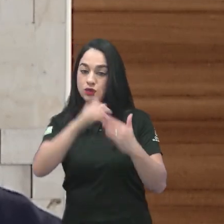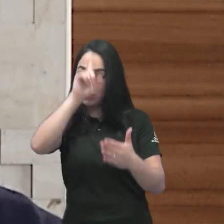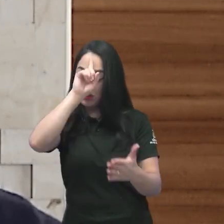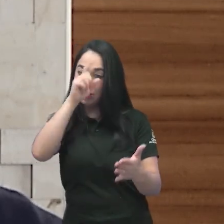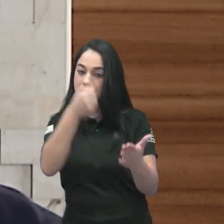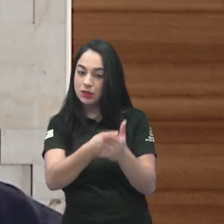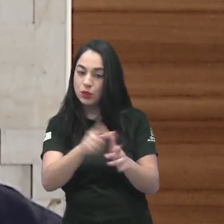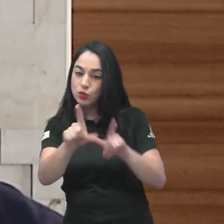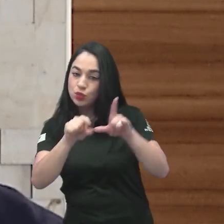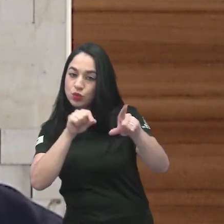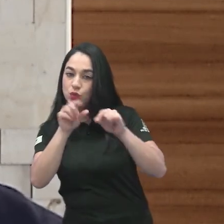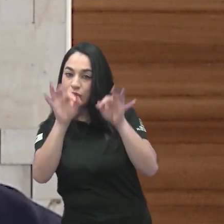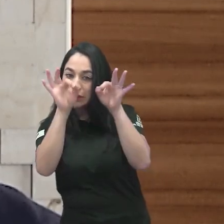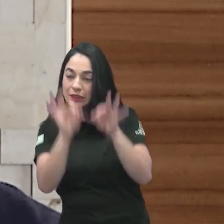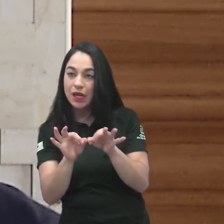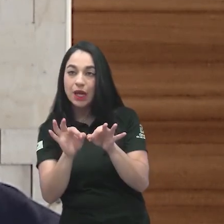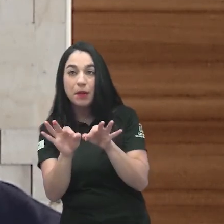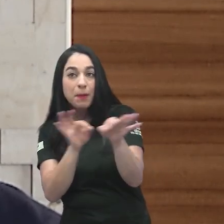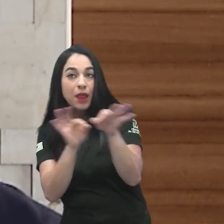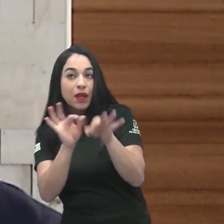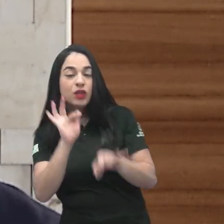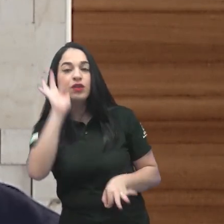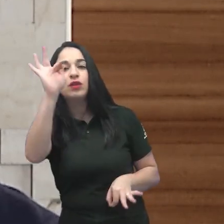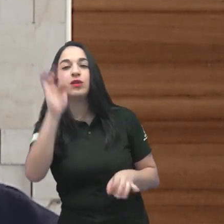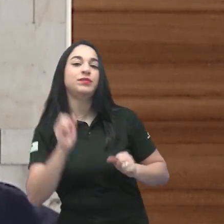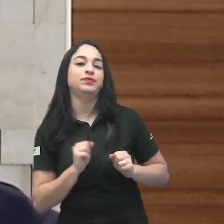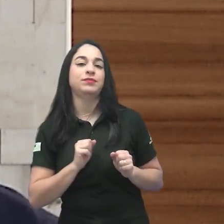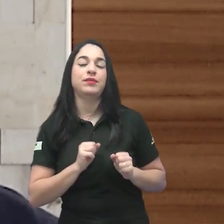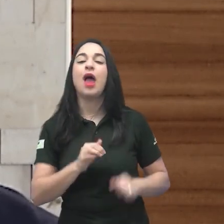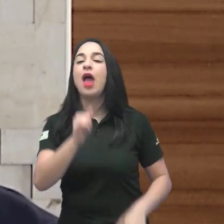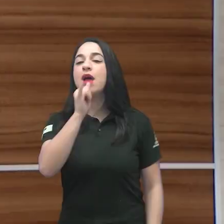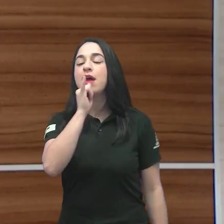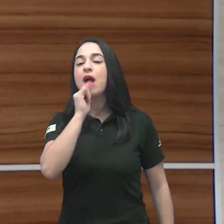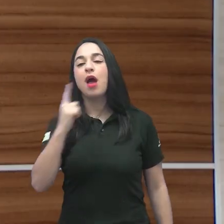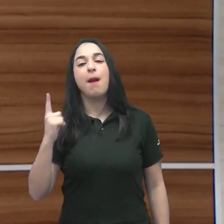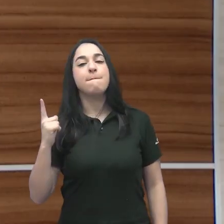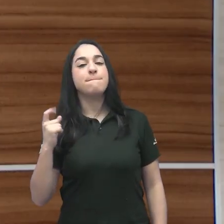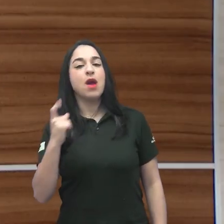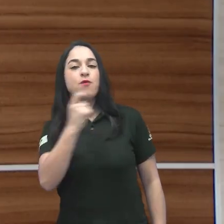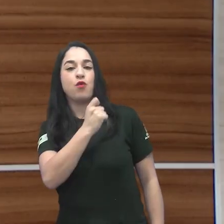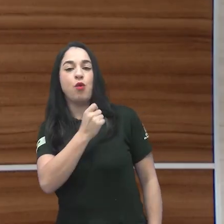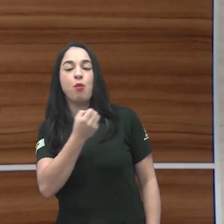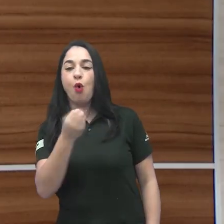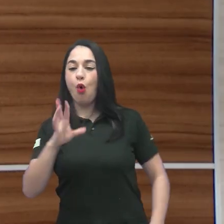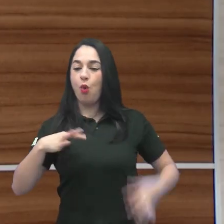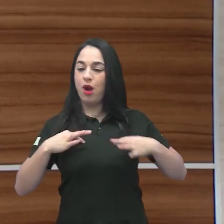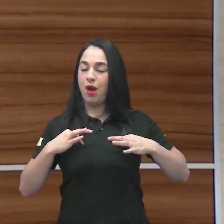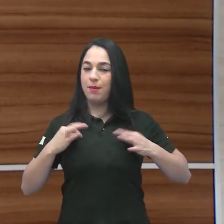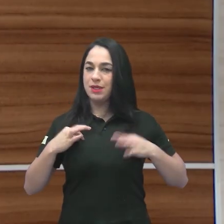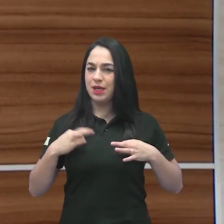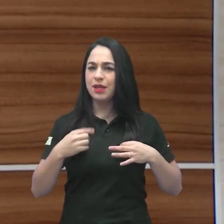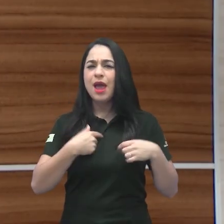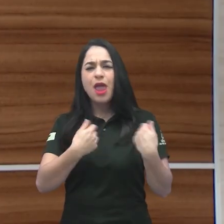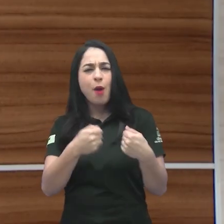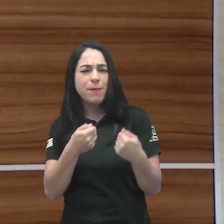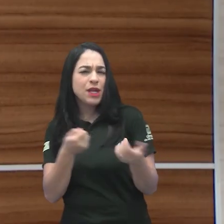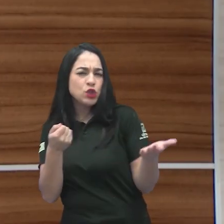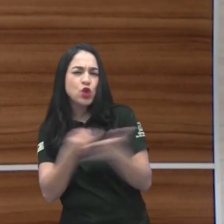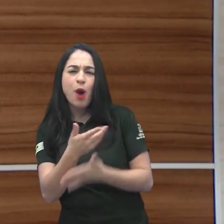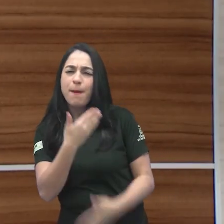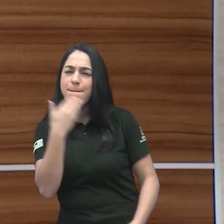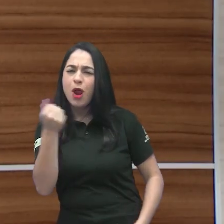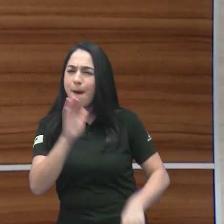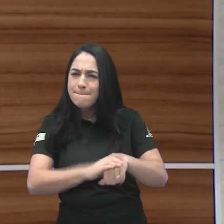ajuda a fazer escolhas mais conscientes e pensar no futuro. Quando vai comprar um perfume, uma camiseta,